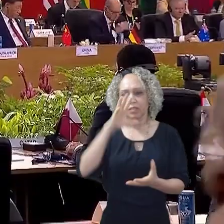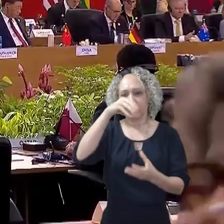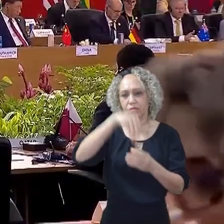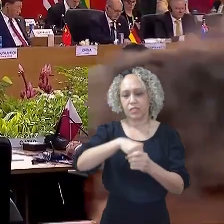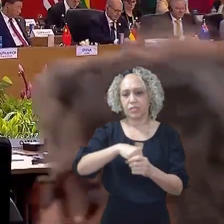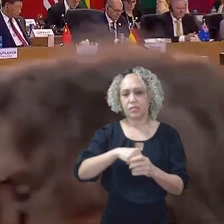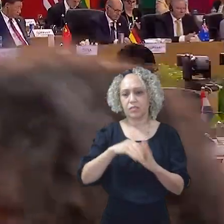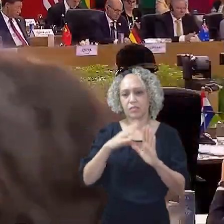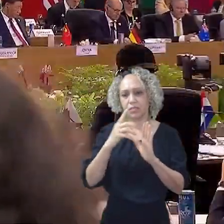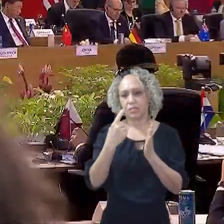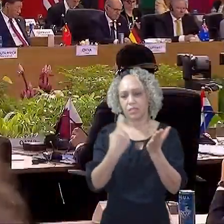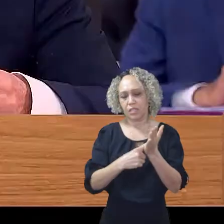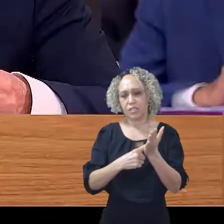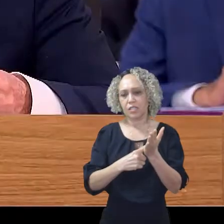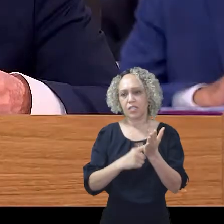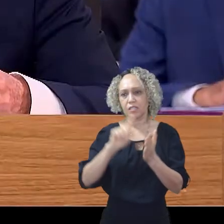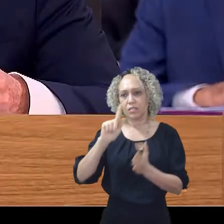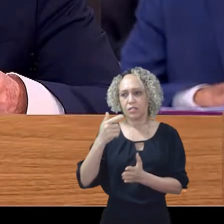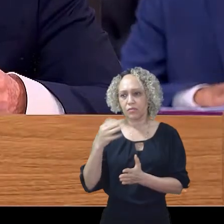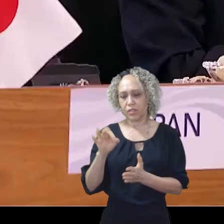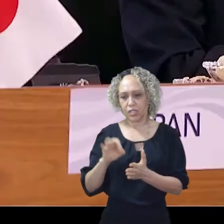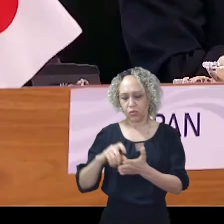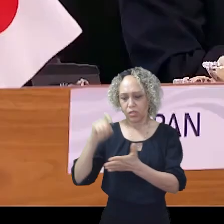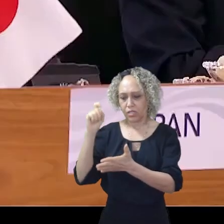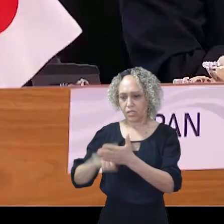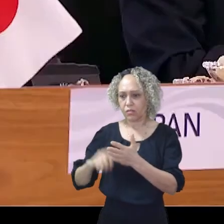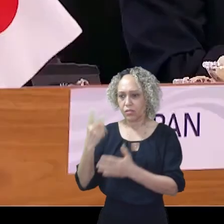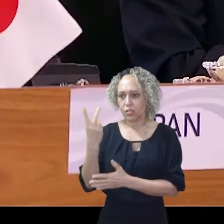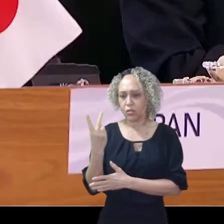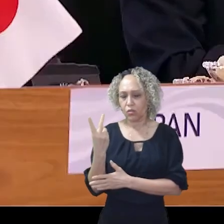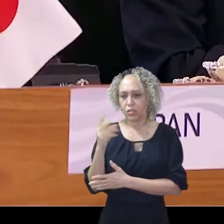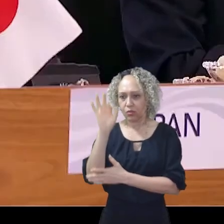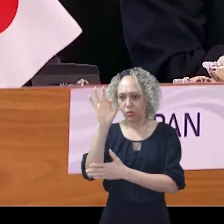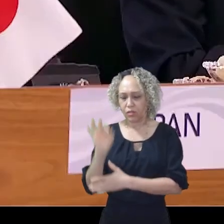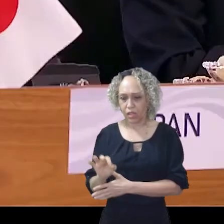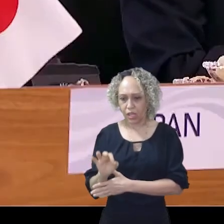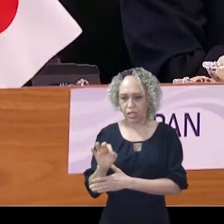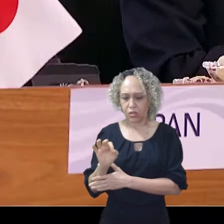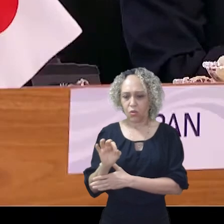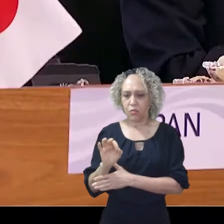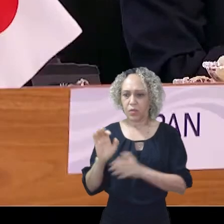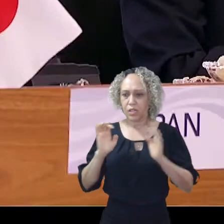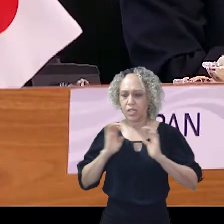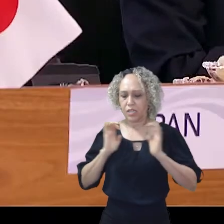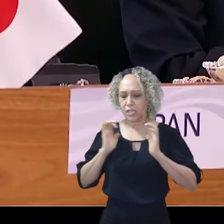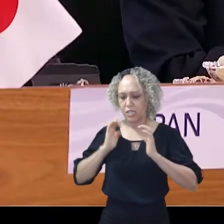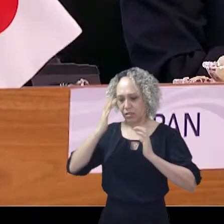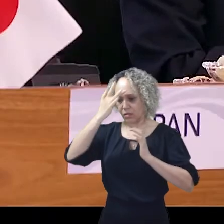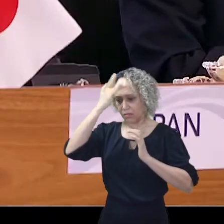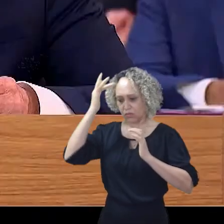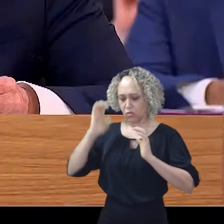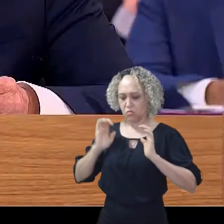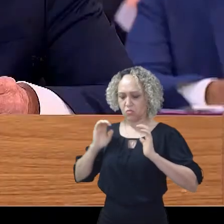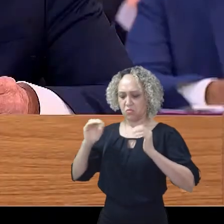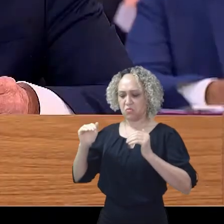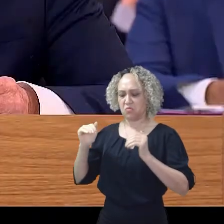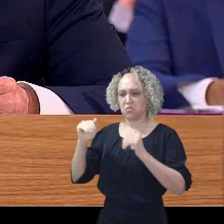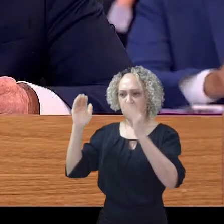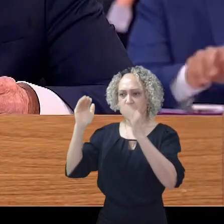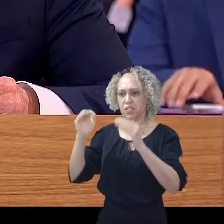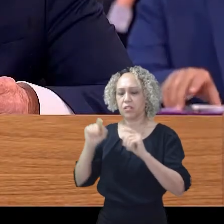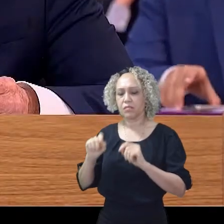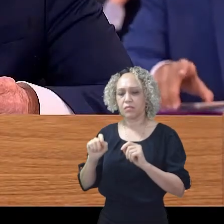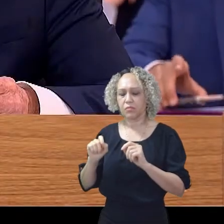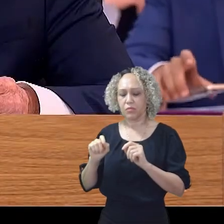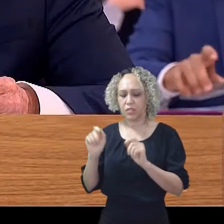em definitivo na agenda do G20. Uma taxação de 2% sobre o patrimônio de indivíduos super